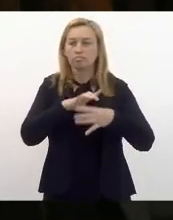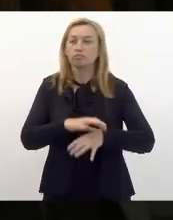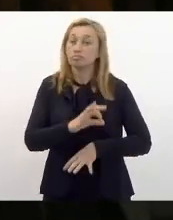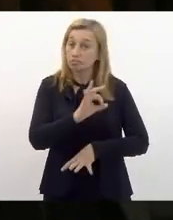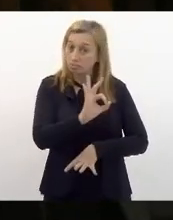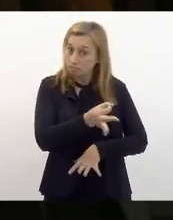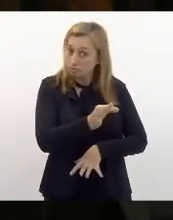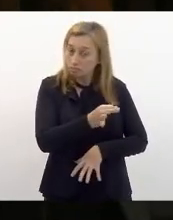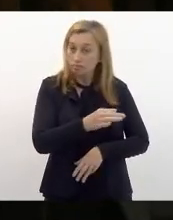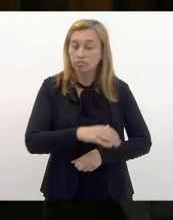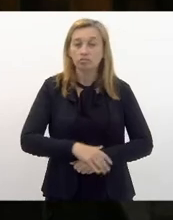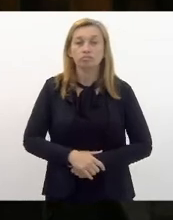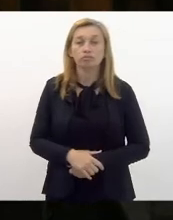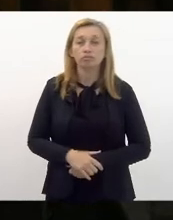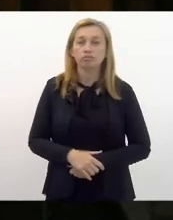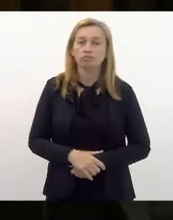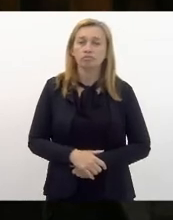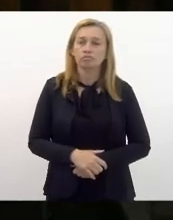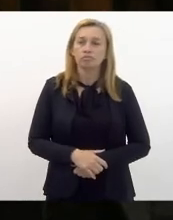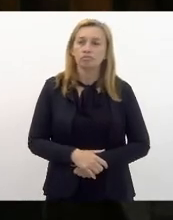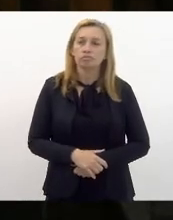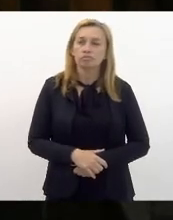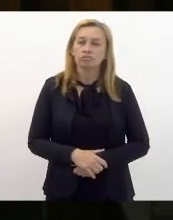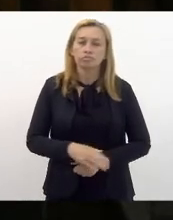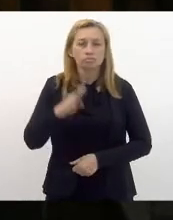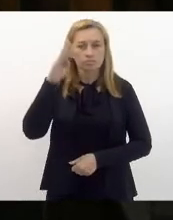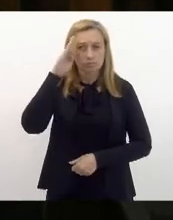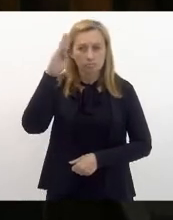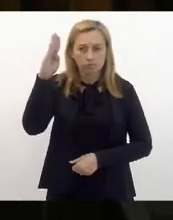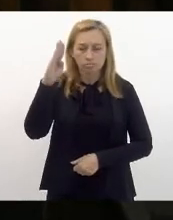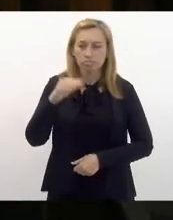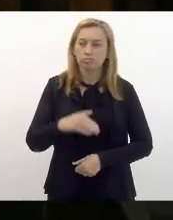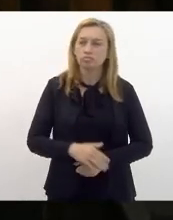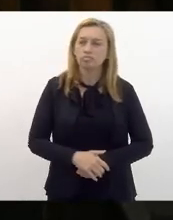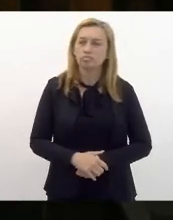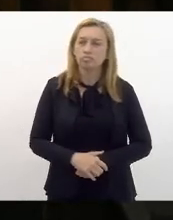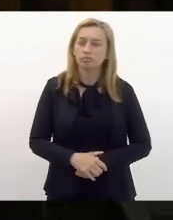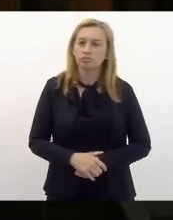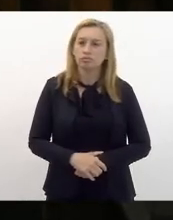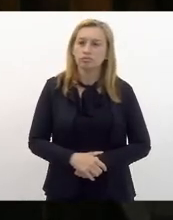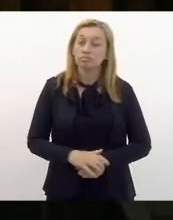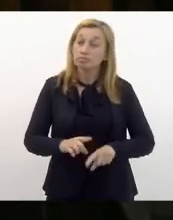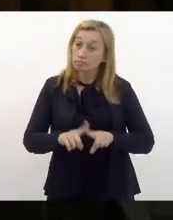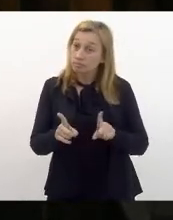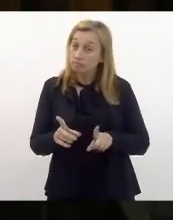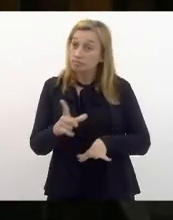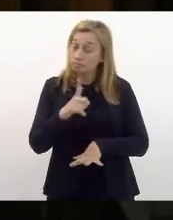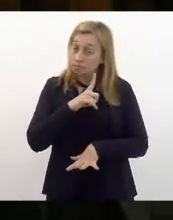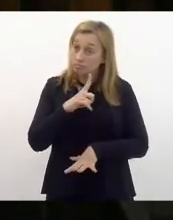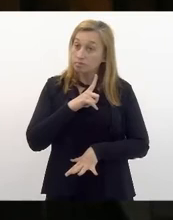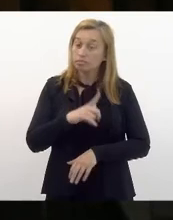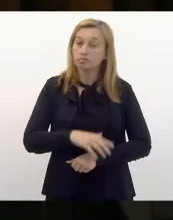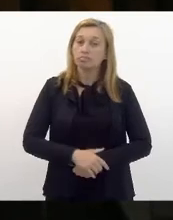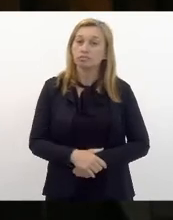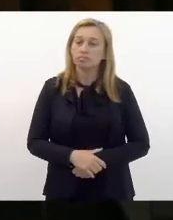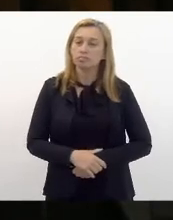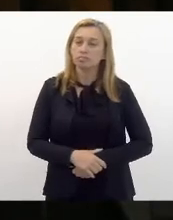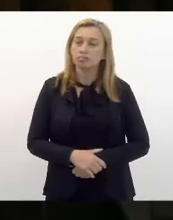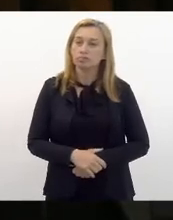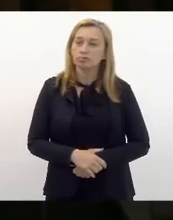Possivelmente como coadjuvantes principais Mas ainda tem